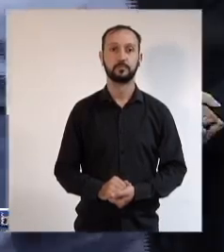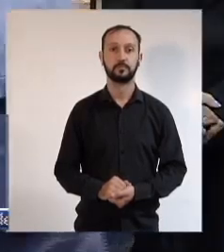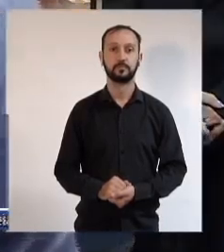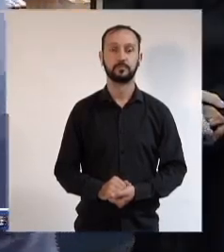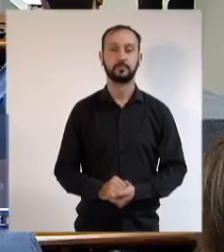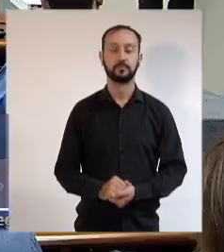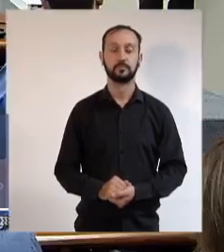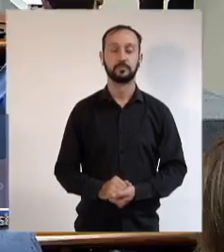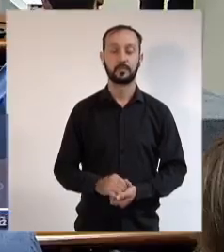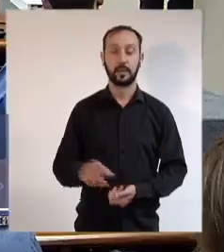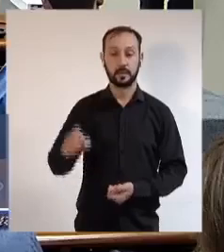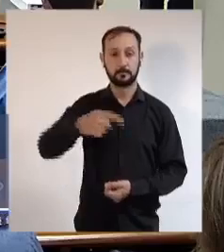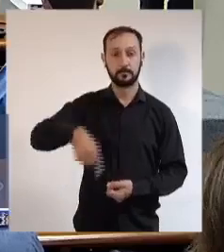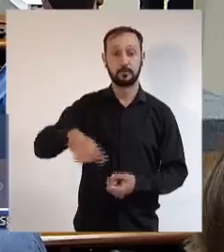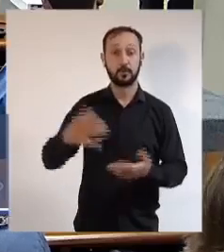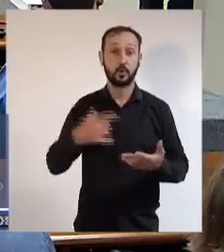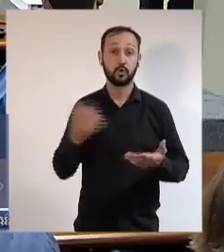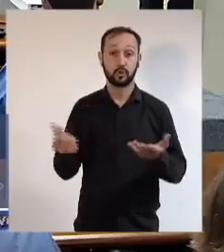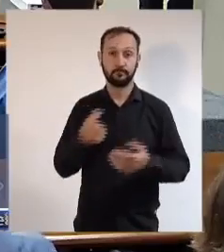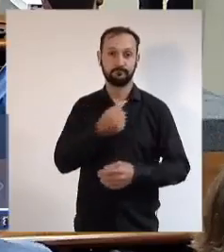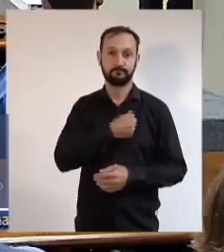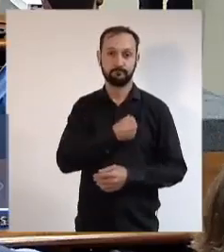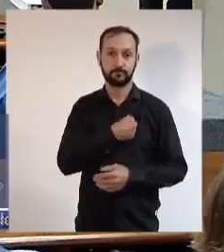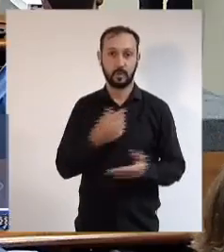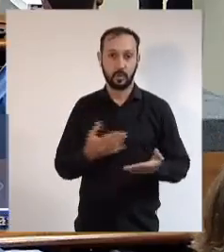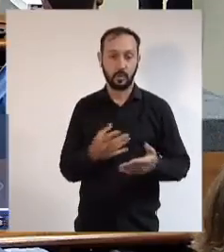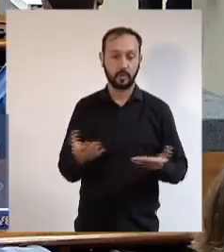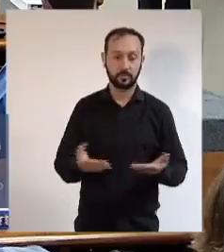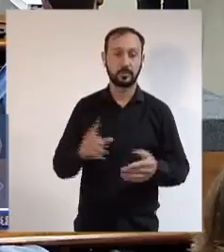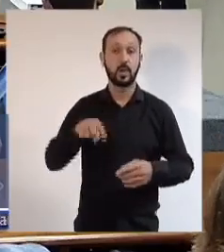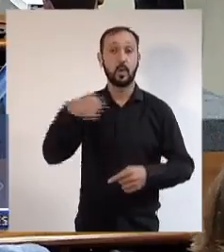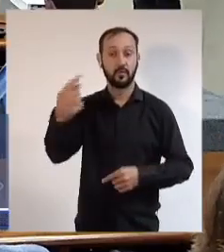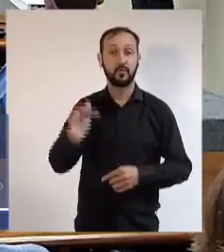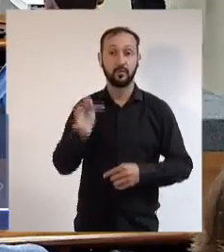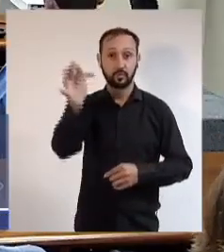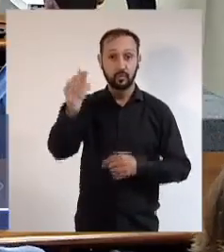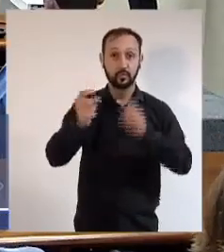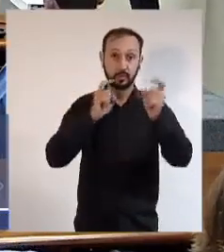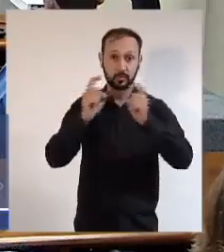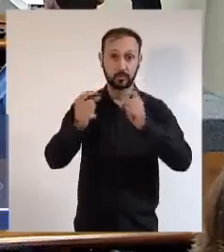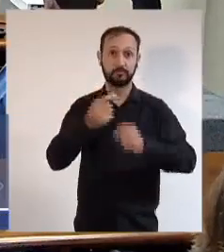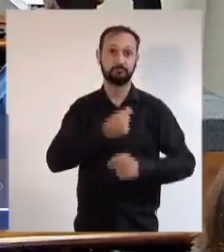aqueles que não tomaram posse hoje tomaram nas próximas reuniões